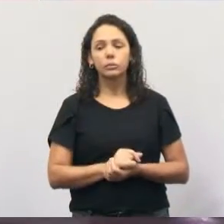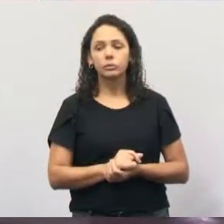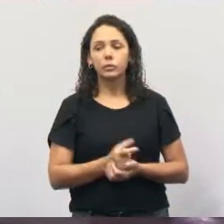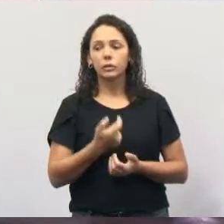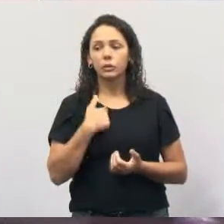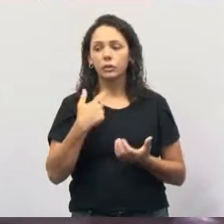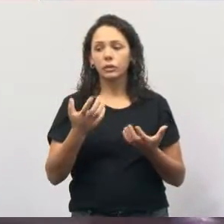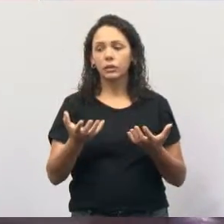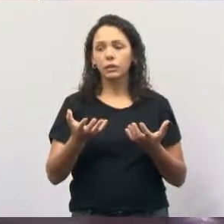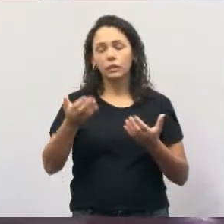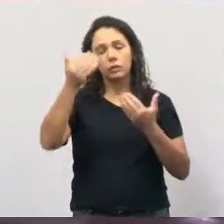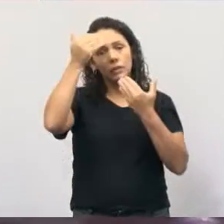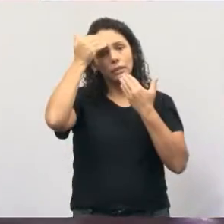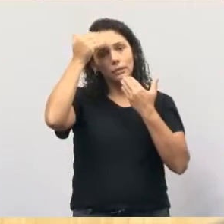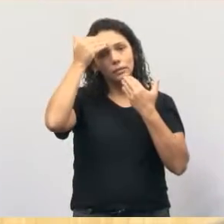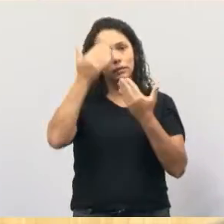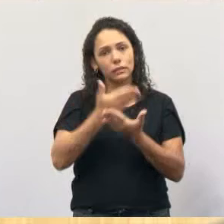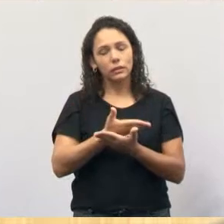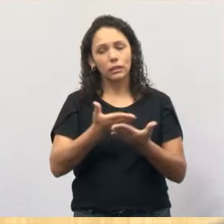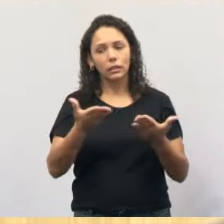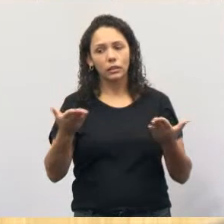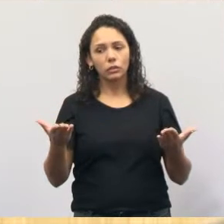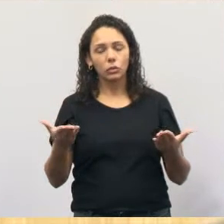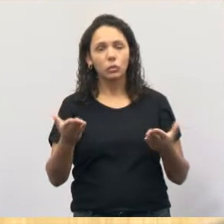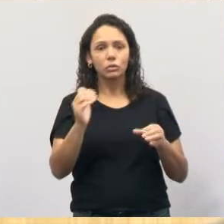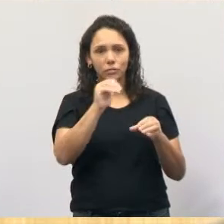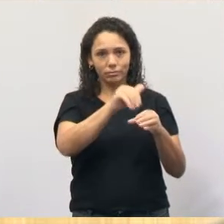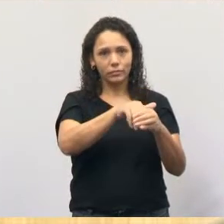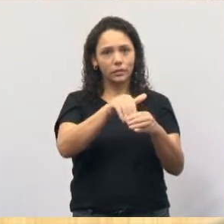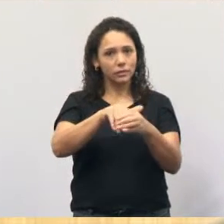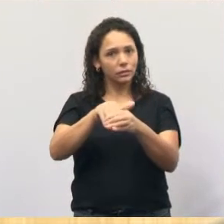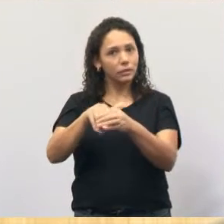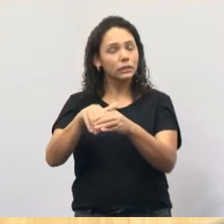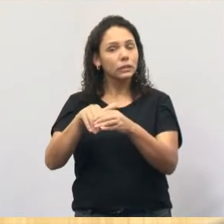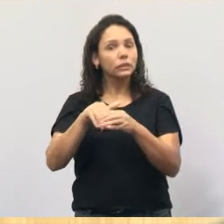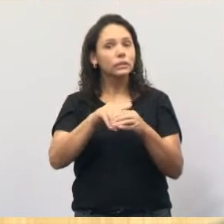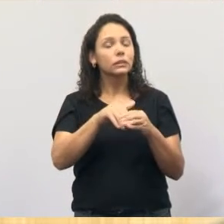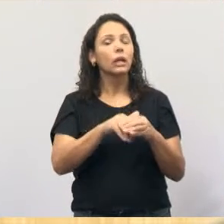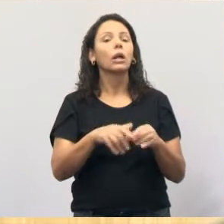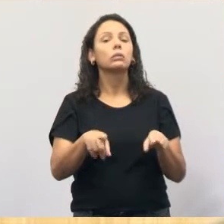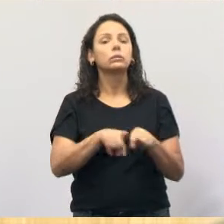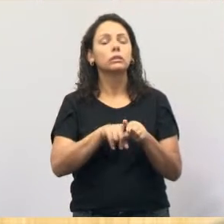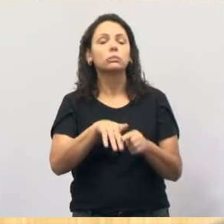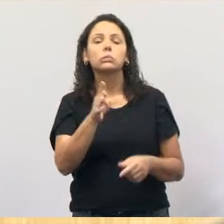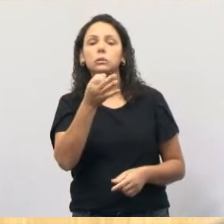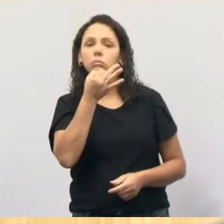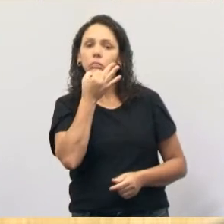quero agradecer a todos aí, né, pela votação, pelos comentários que foram